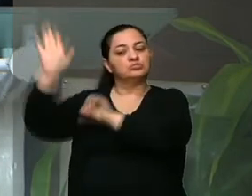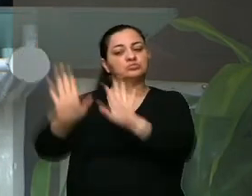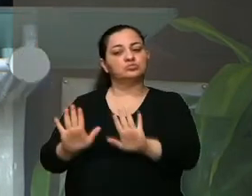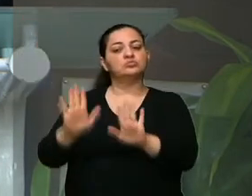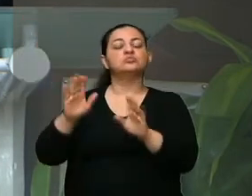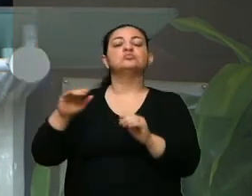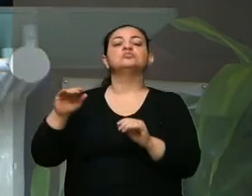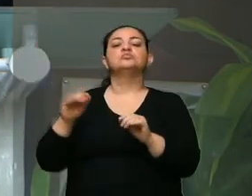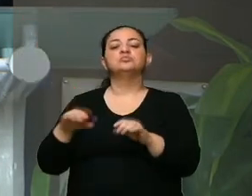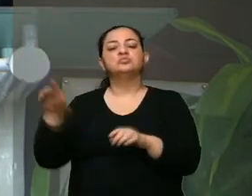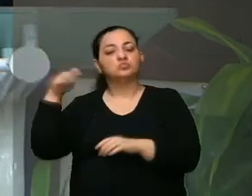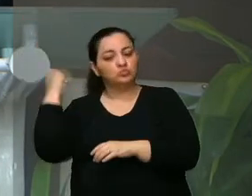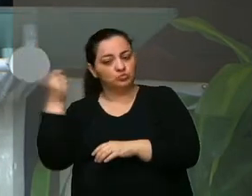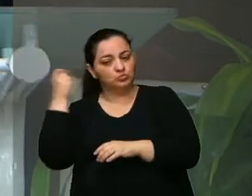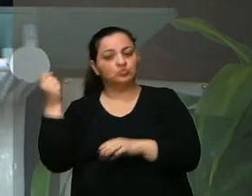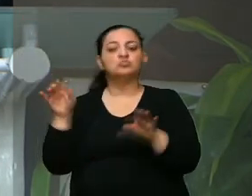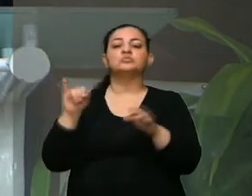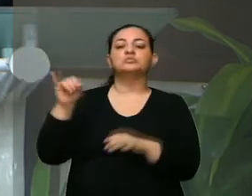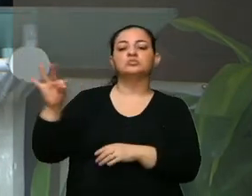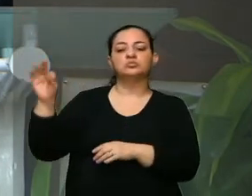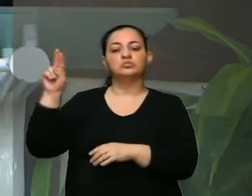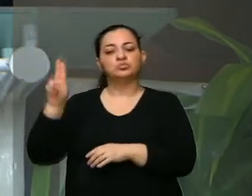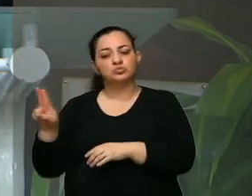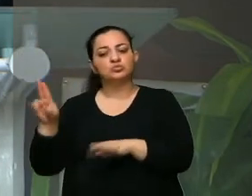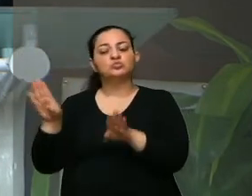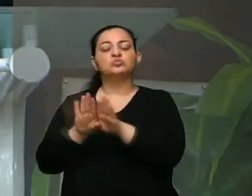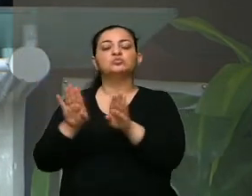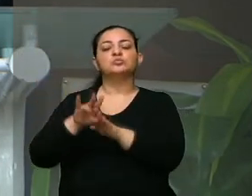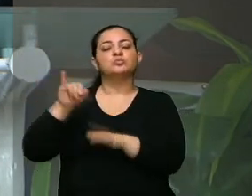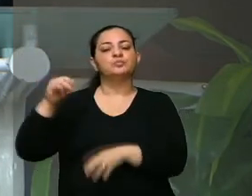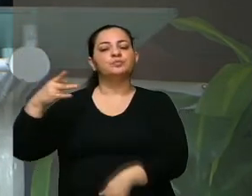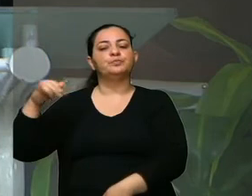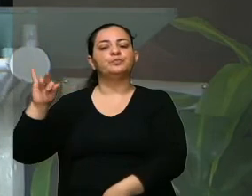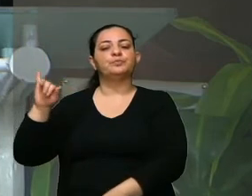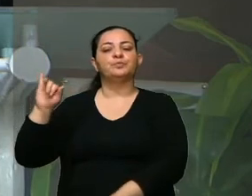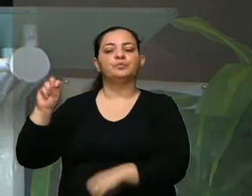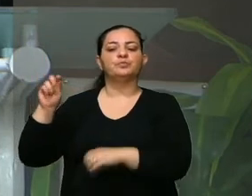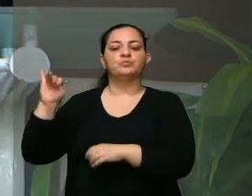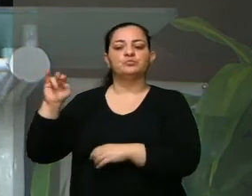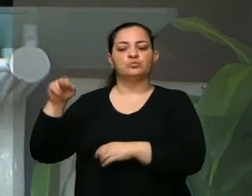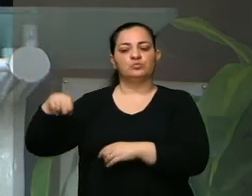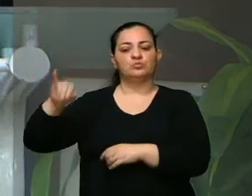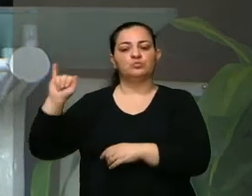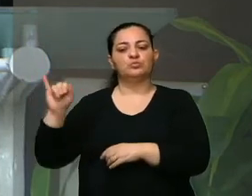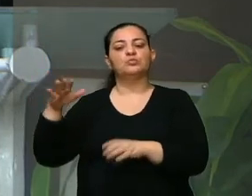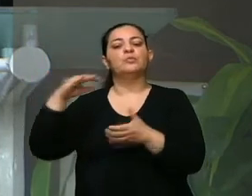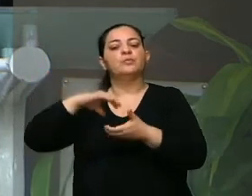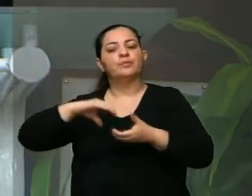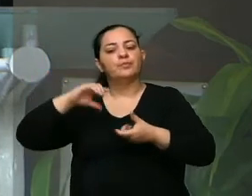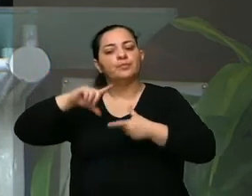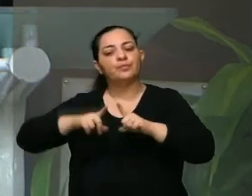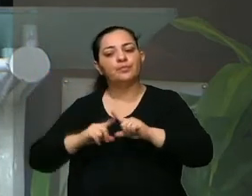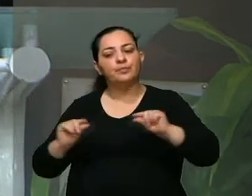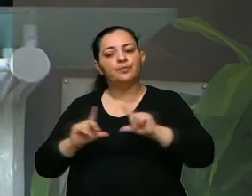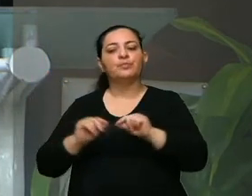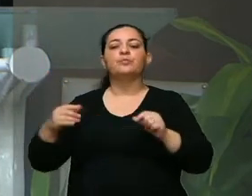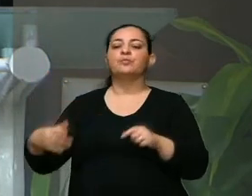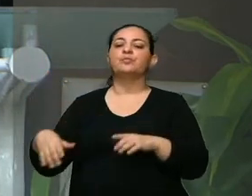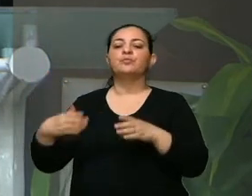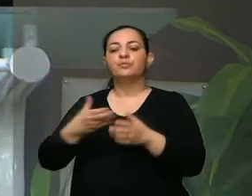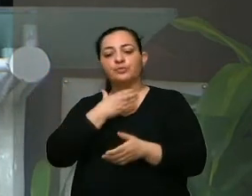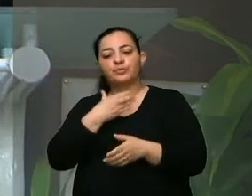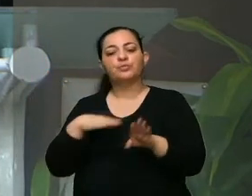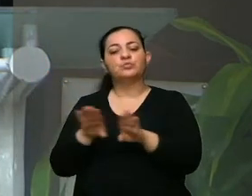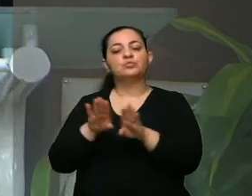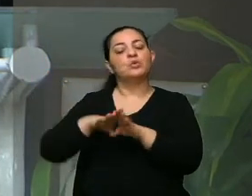limongi régis e tu piratini cuiabá brasília natal são